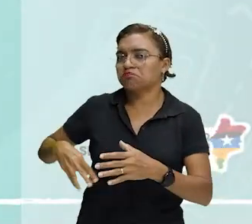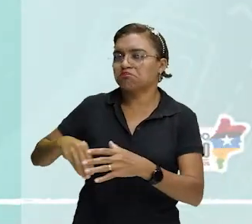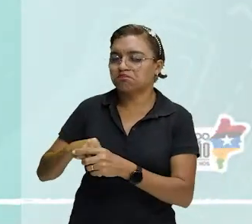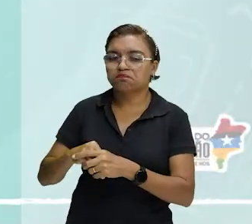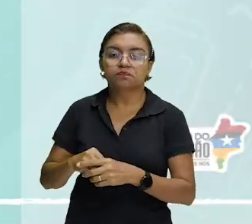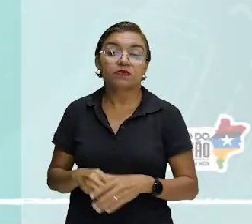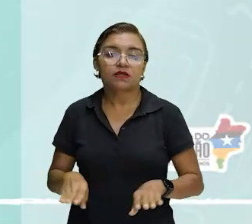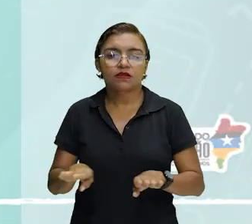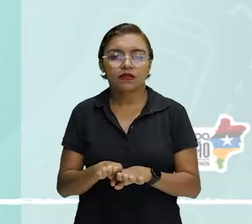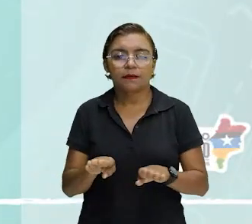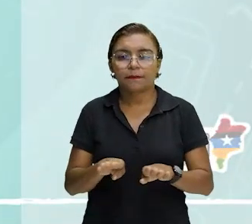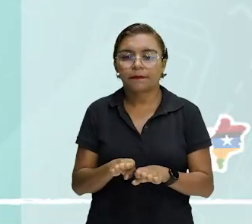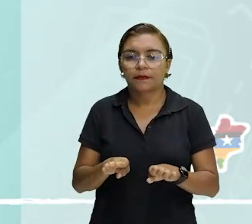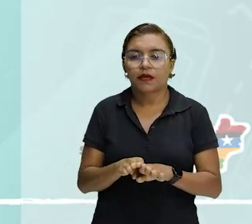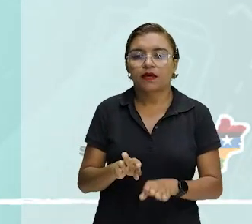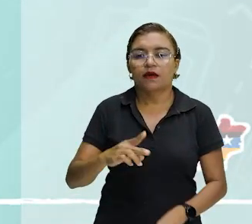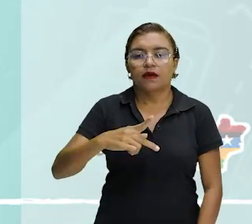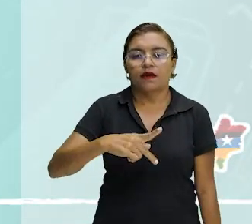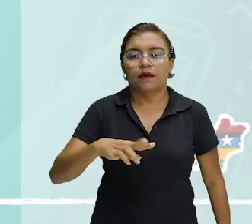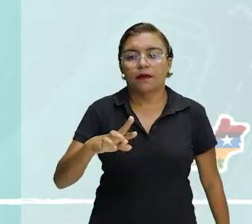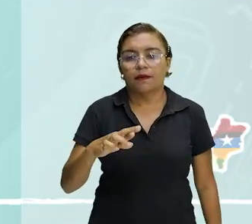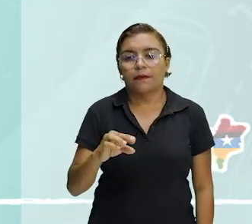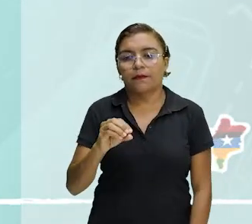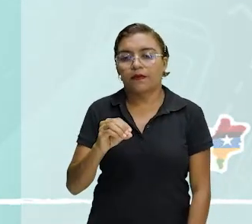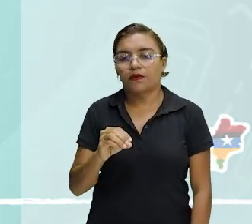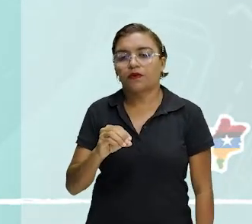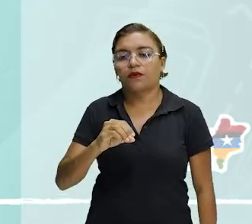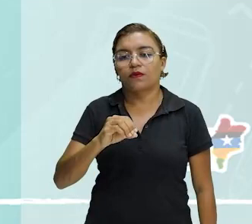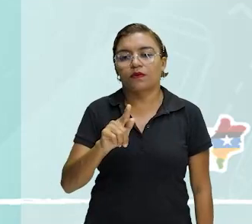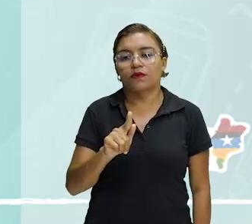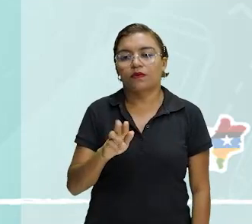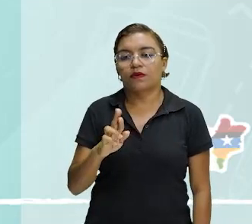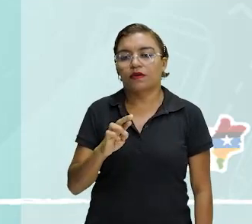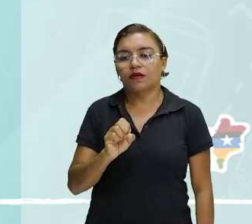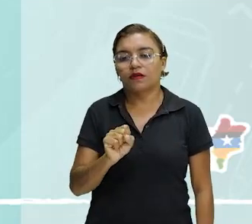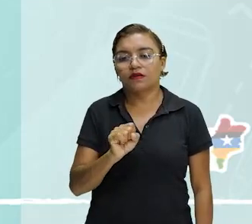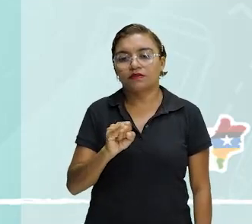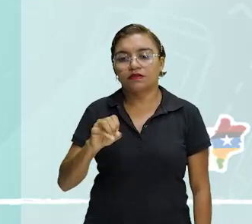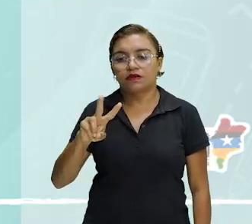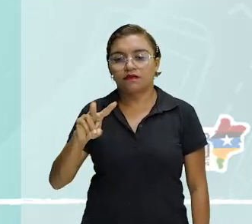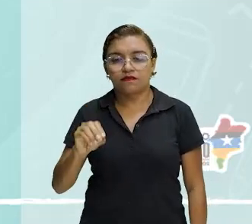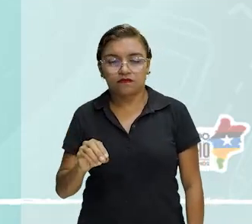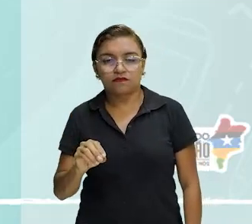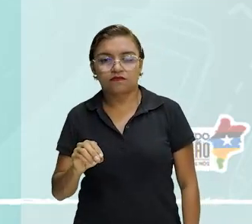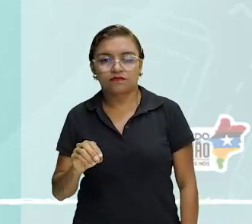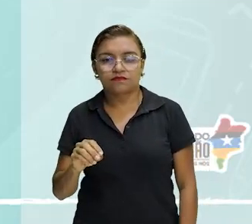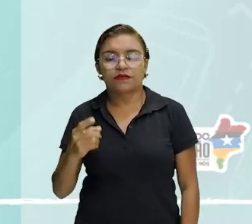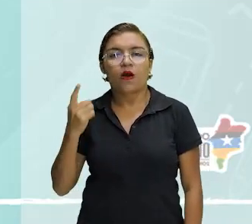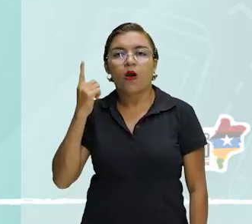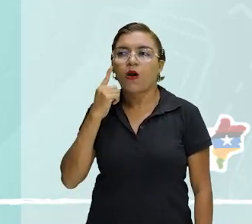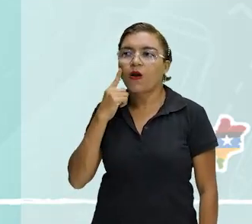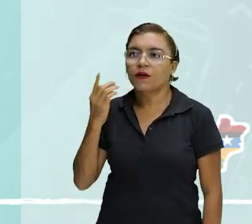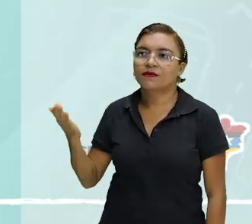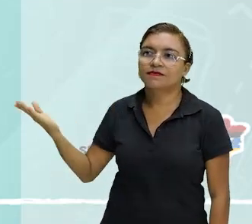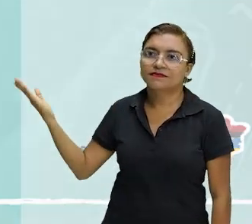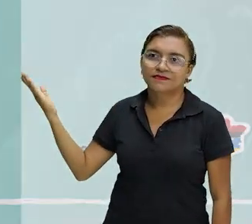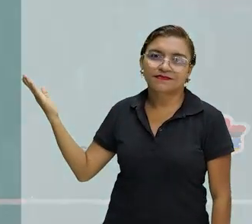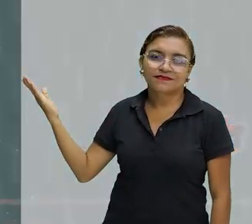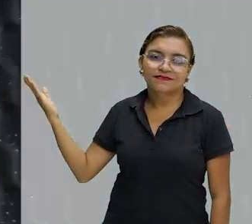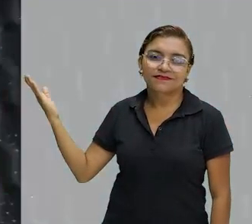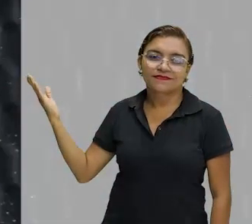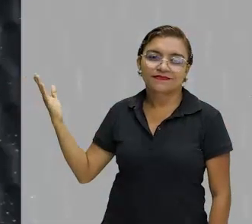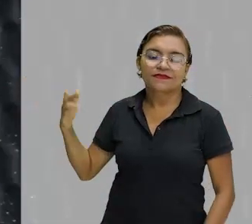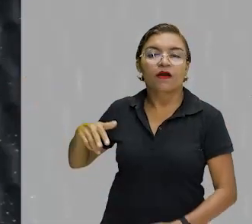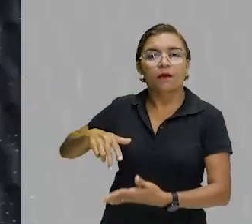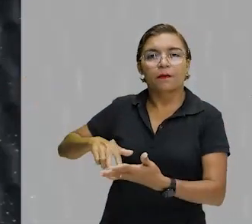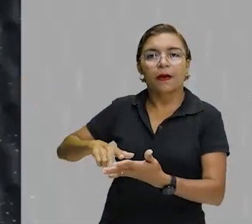Ritmo progressivo, ele vai no sistema crescente. Né? Eu até estava pensando em fazer uma escada dessa, né? Só não sei onde é que vai caber no meu apartamento. Na hora que eu